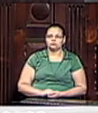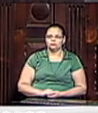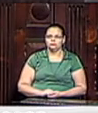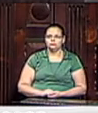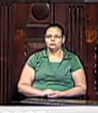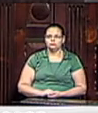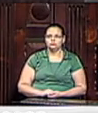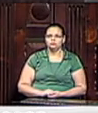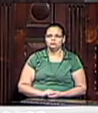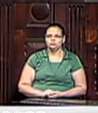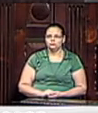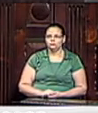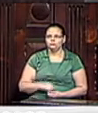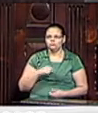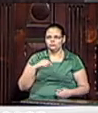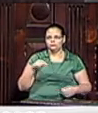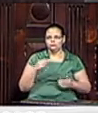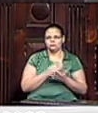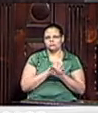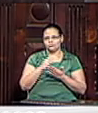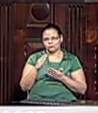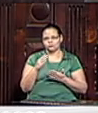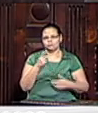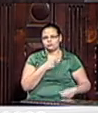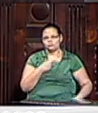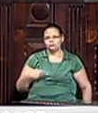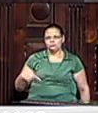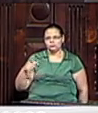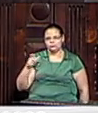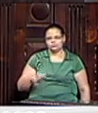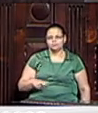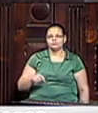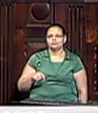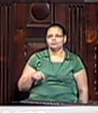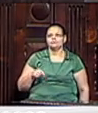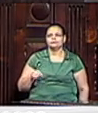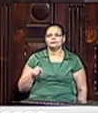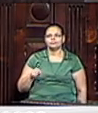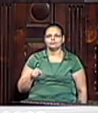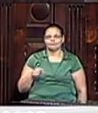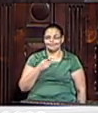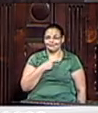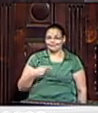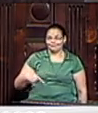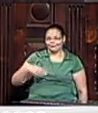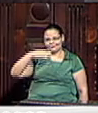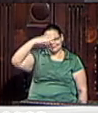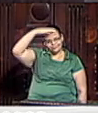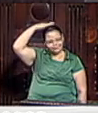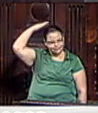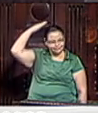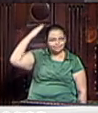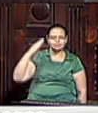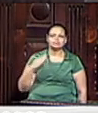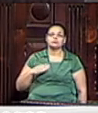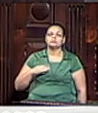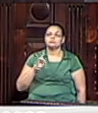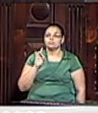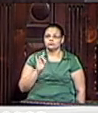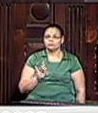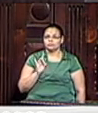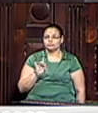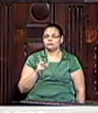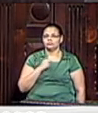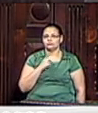Comecemos pelo presidente ainda, Michel Temer. Só